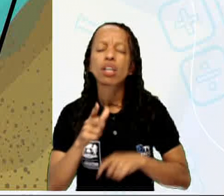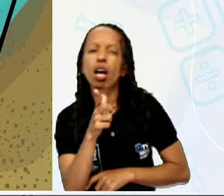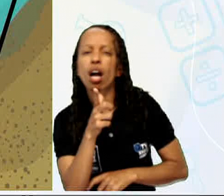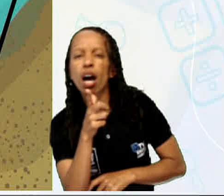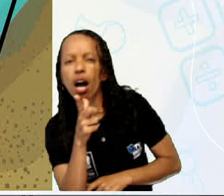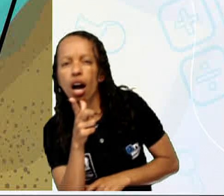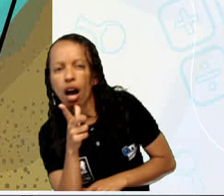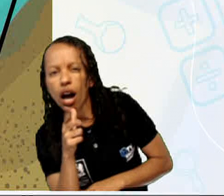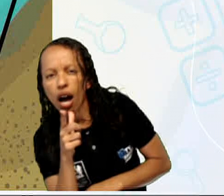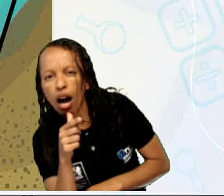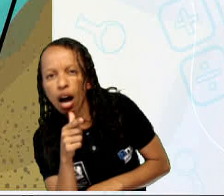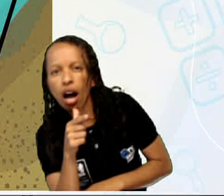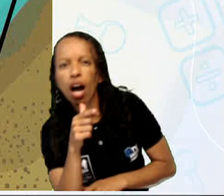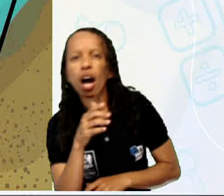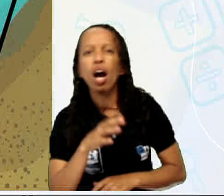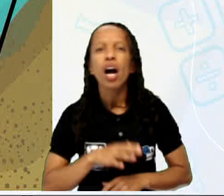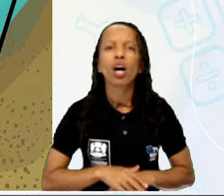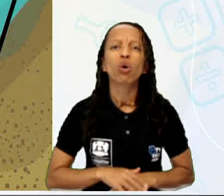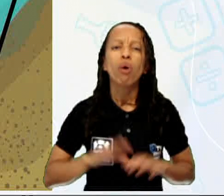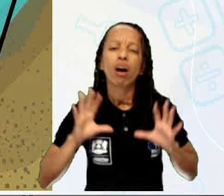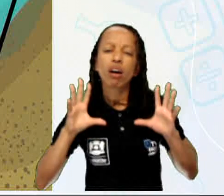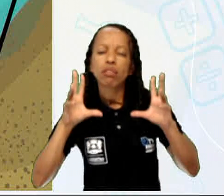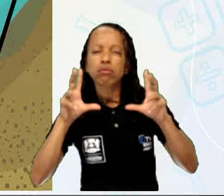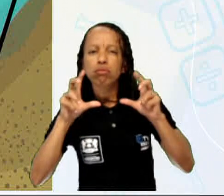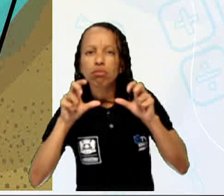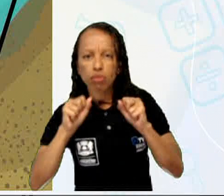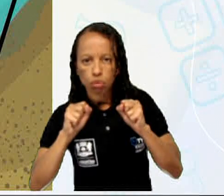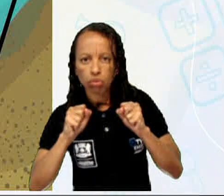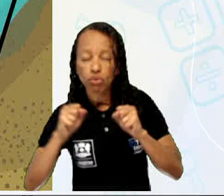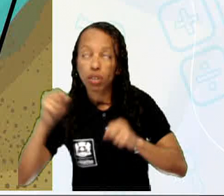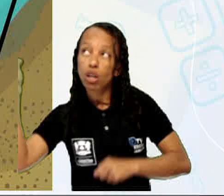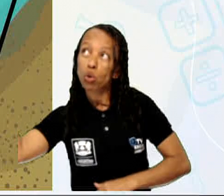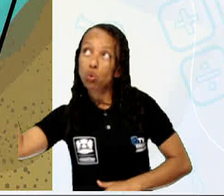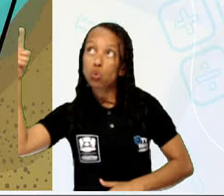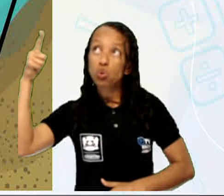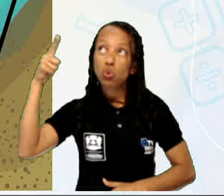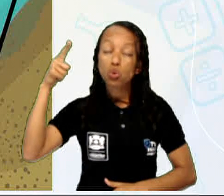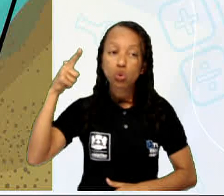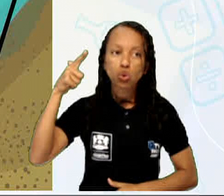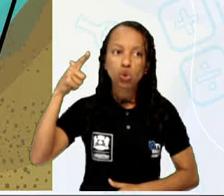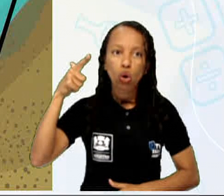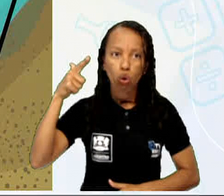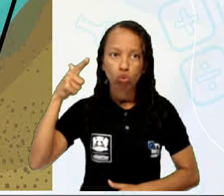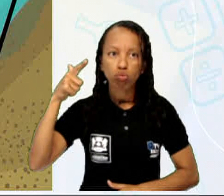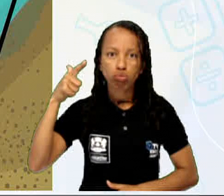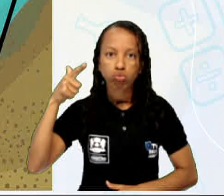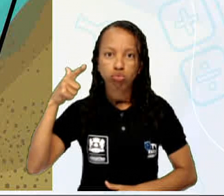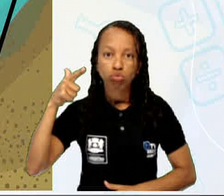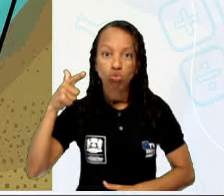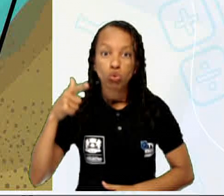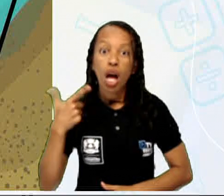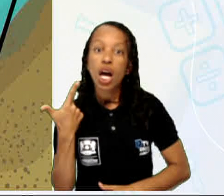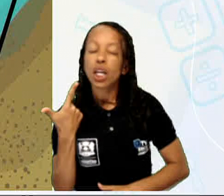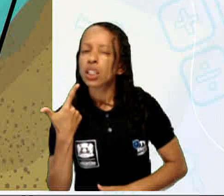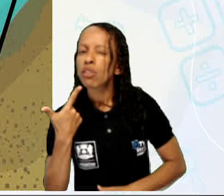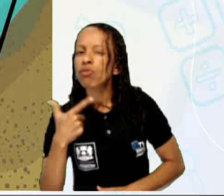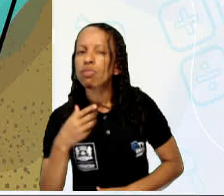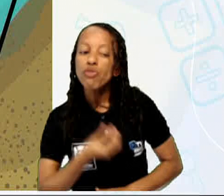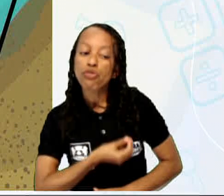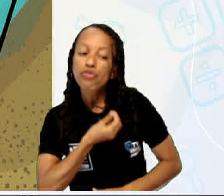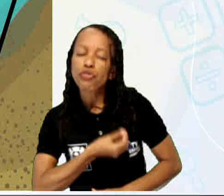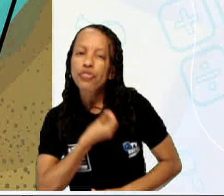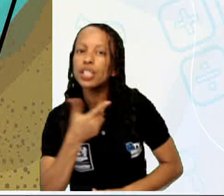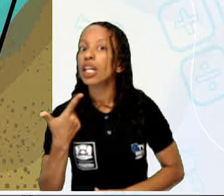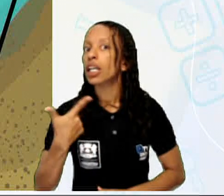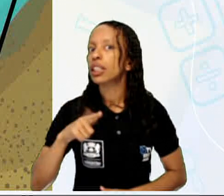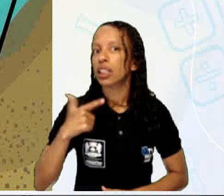atmosfera, o solo, a luz do sol. Abiótico, ou seja, são componentes não vivos, mas que têm